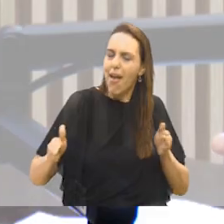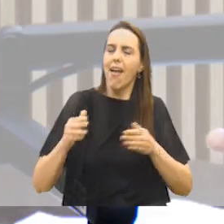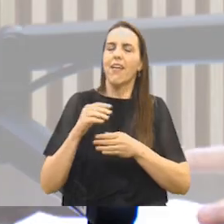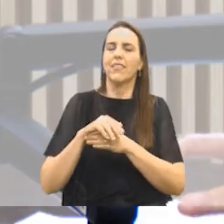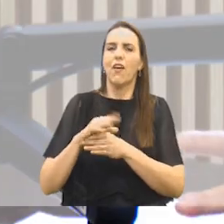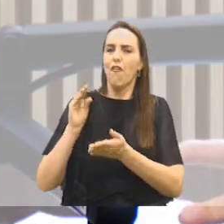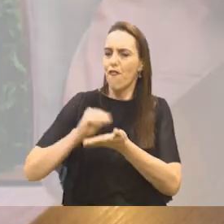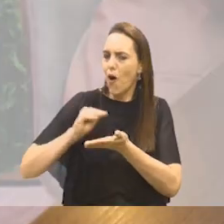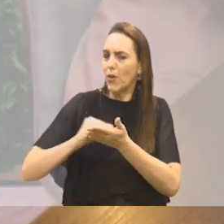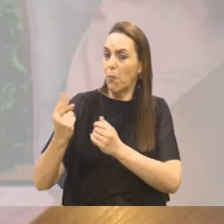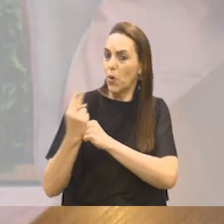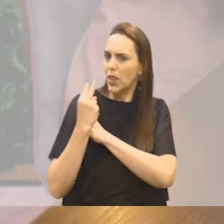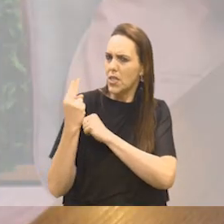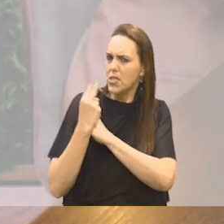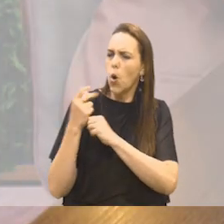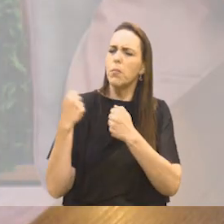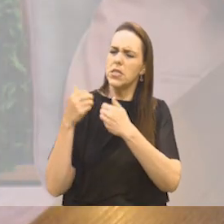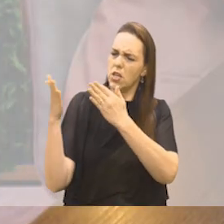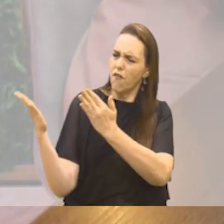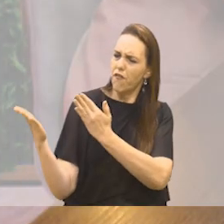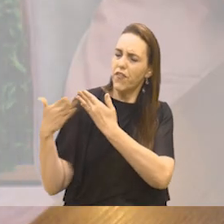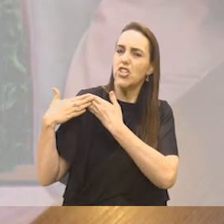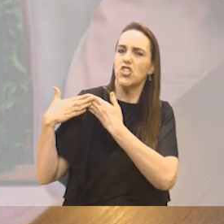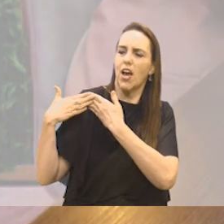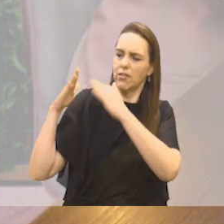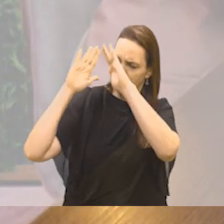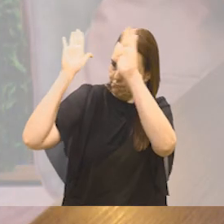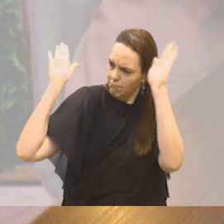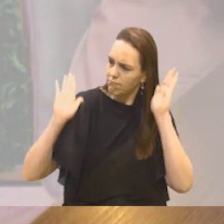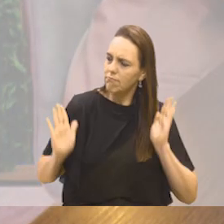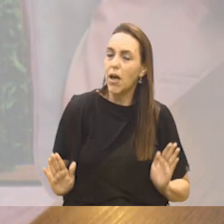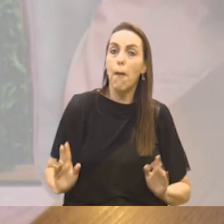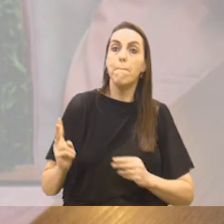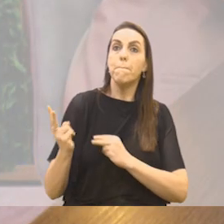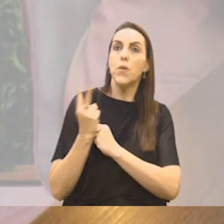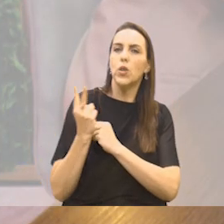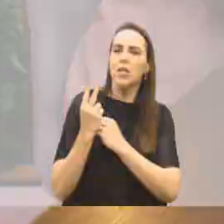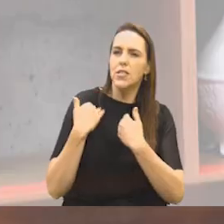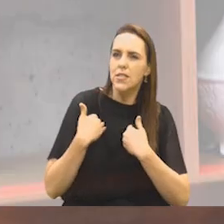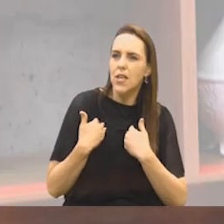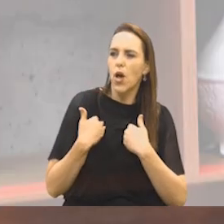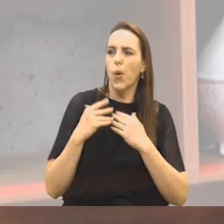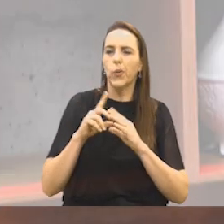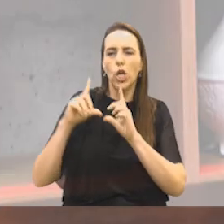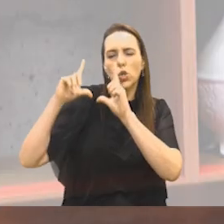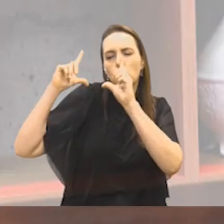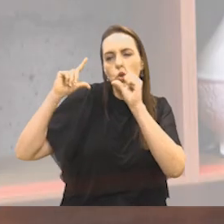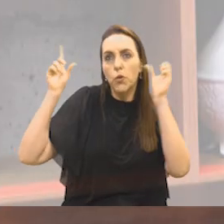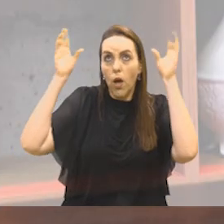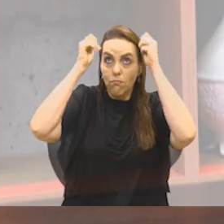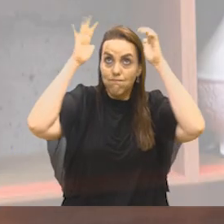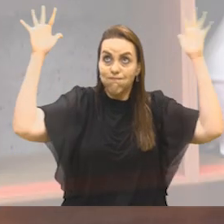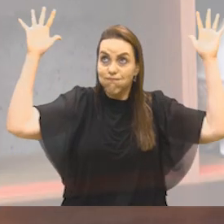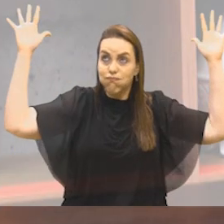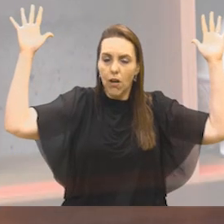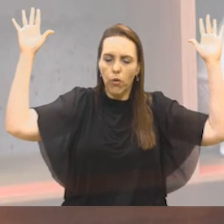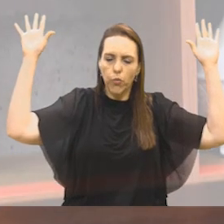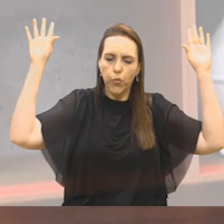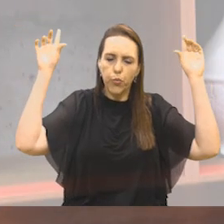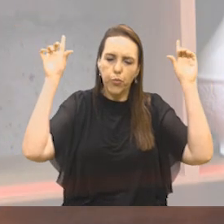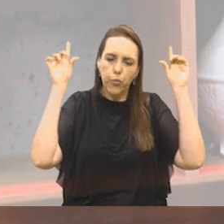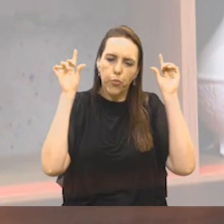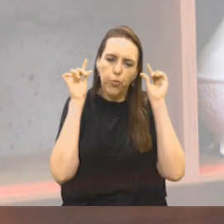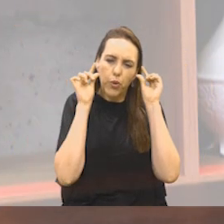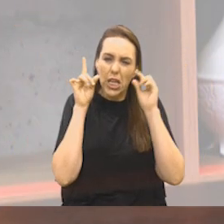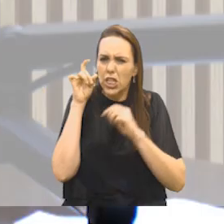aura desprotegida. A nossa aura precisa ficar fechada para que ela esteja bem protegida, né? Pode ser que a pessoa esteja com uma aura diminuída, então ela é